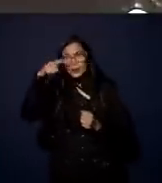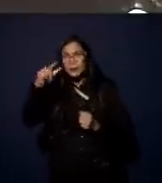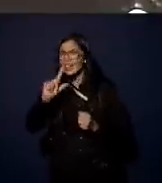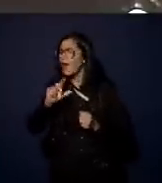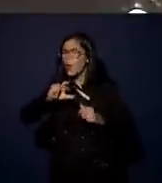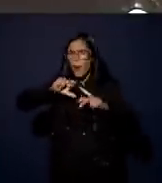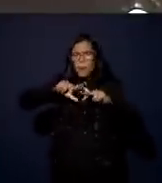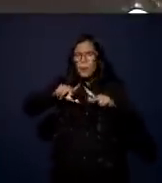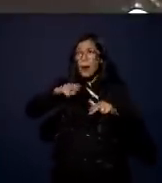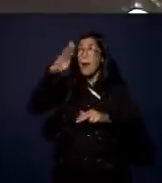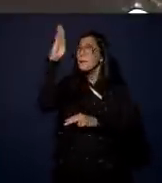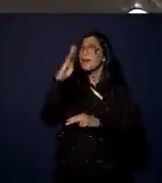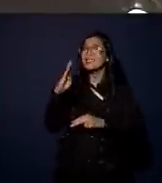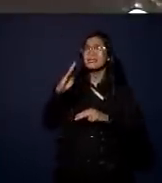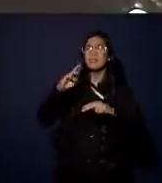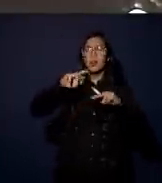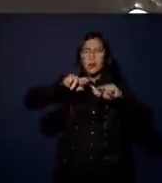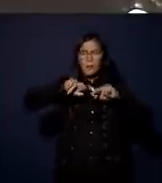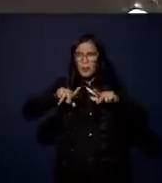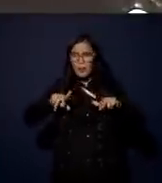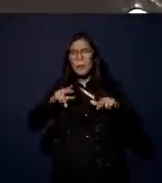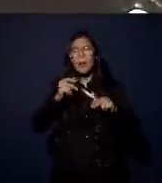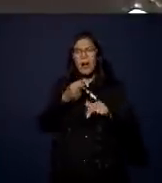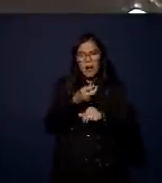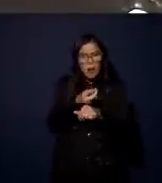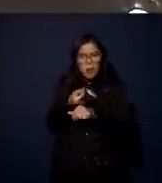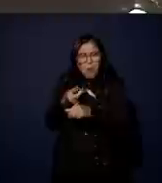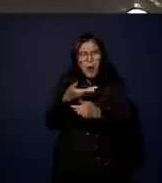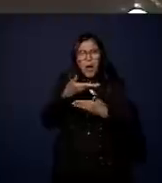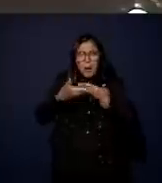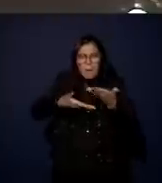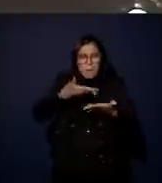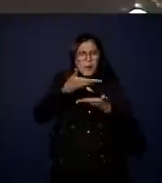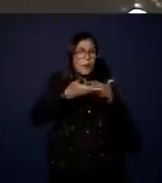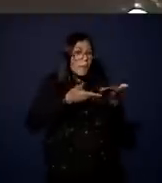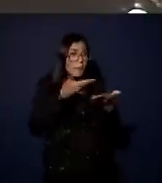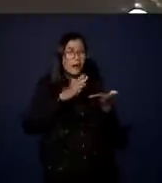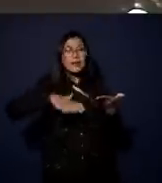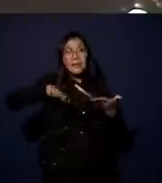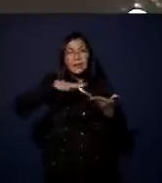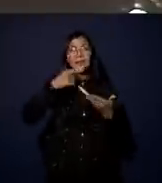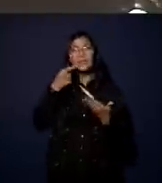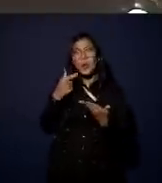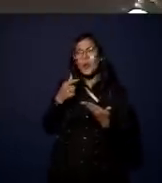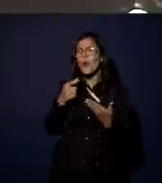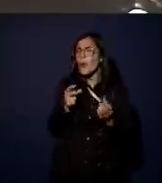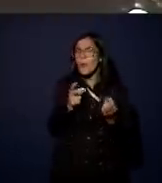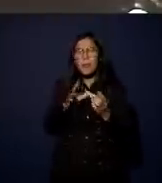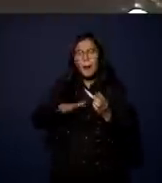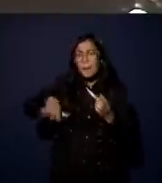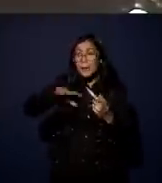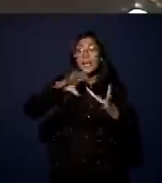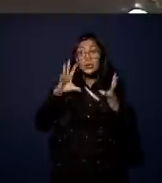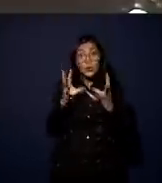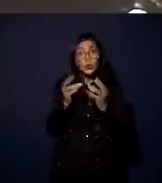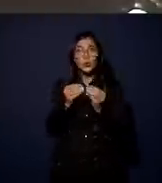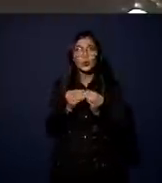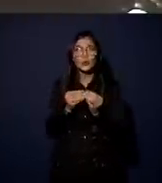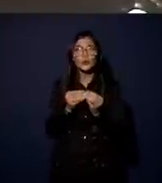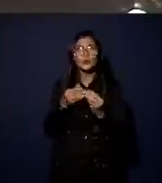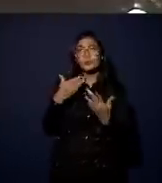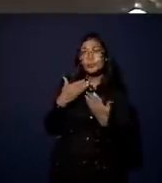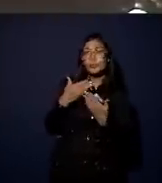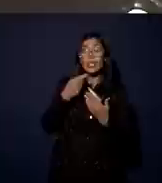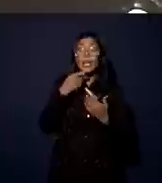que tem Brasil é bastante capilar bastante complexo bastante é grande então tem tem mercado para todos e a gente tá levando